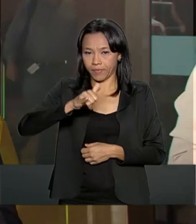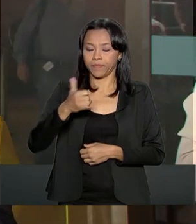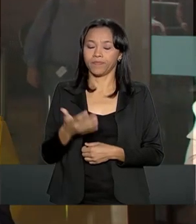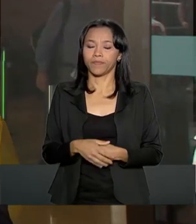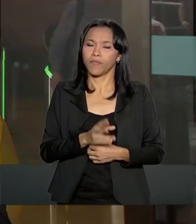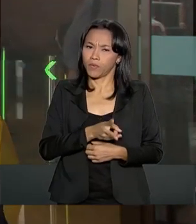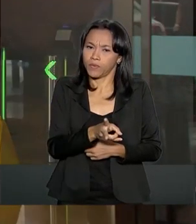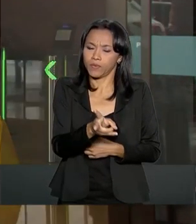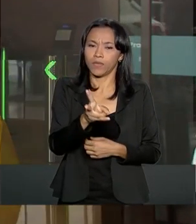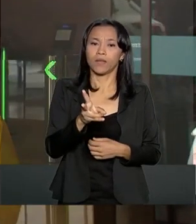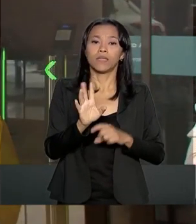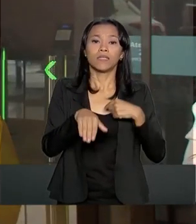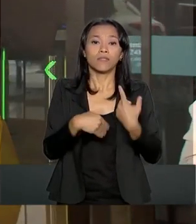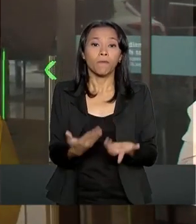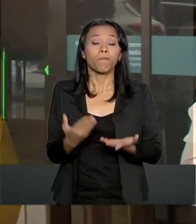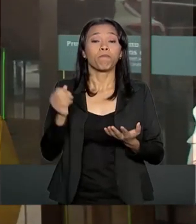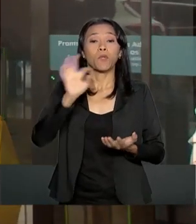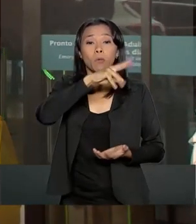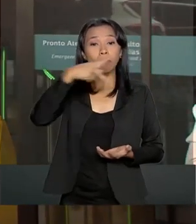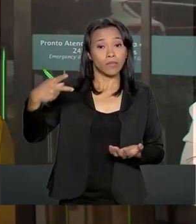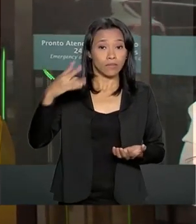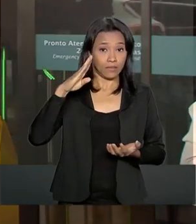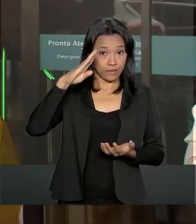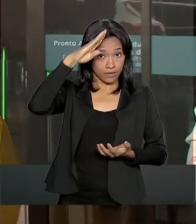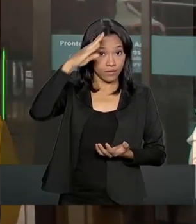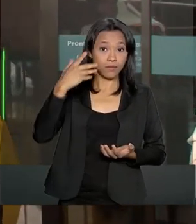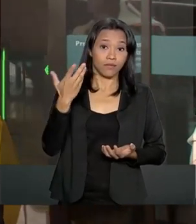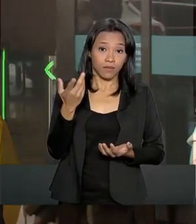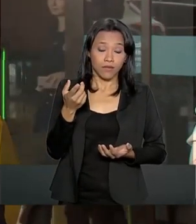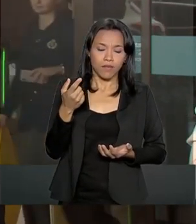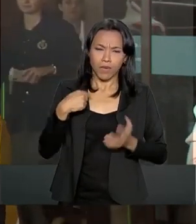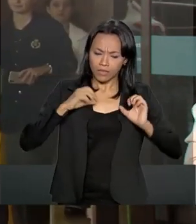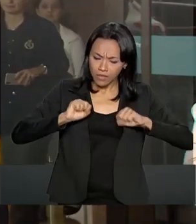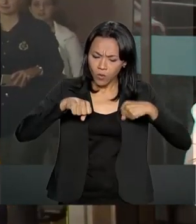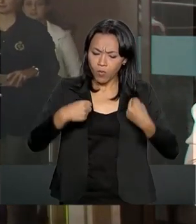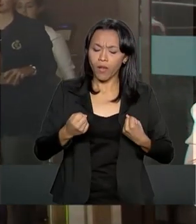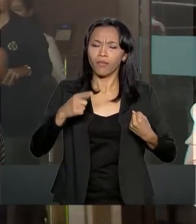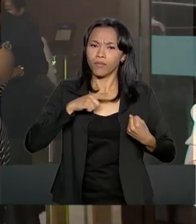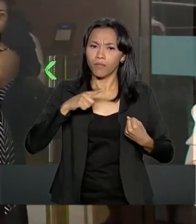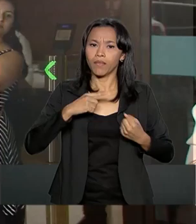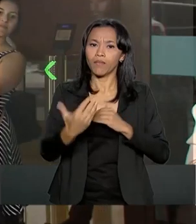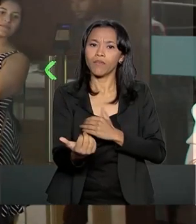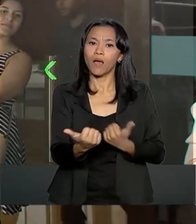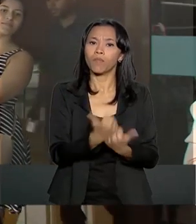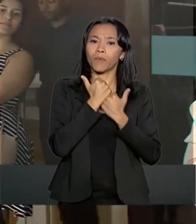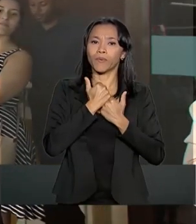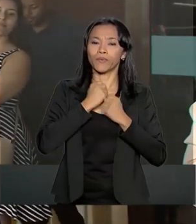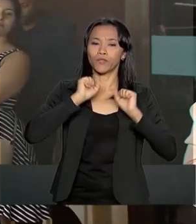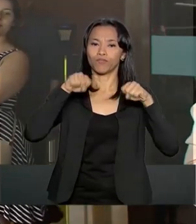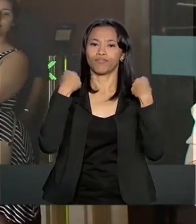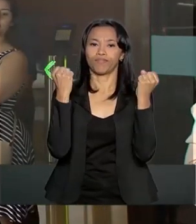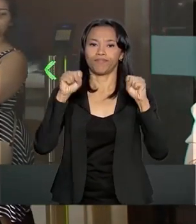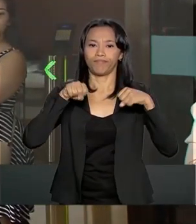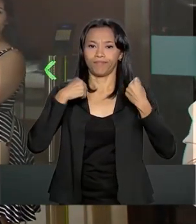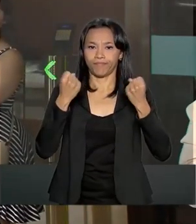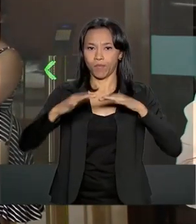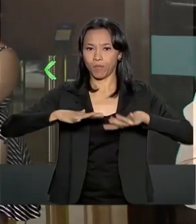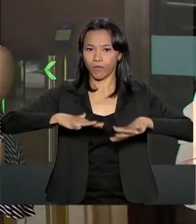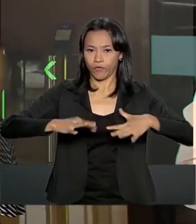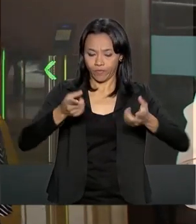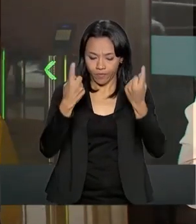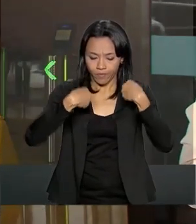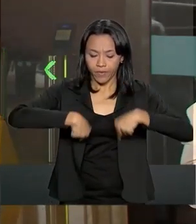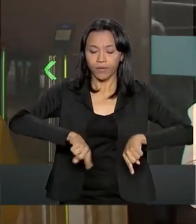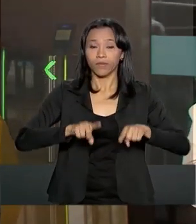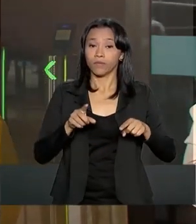tempo. O presidente, para se recuperar, também se dedicou muito a exercícios de fisioterapia. Segundo os relatos que